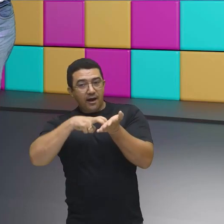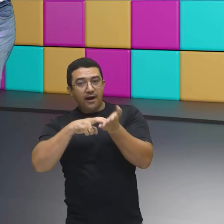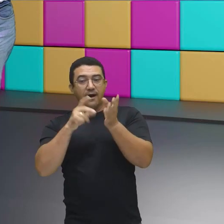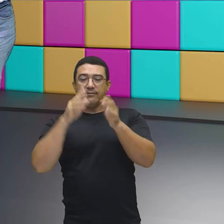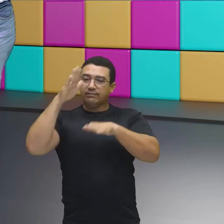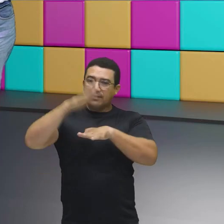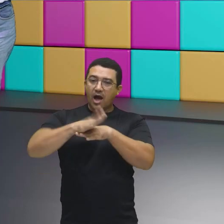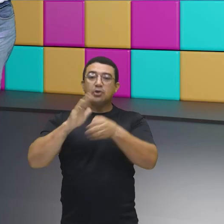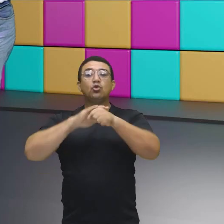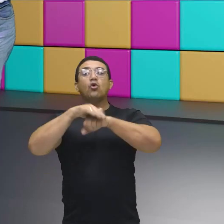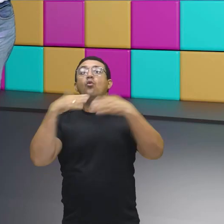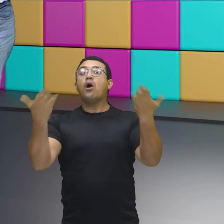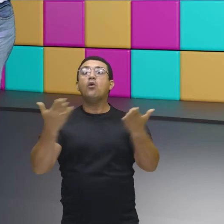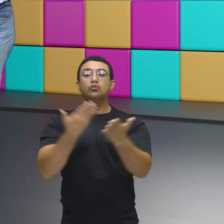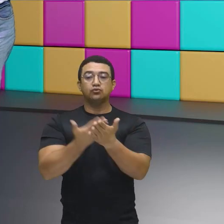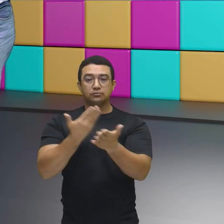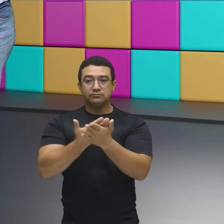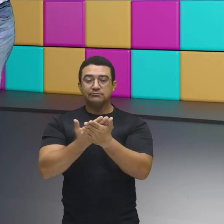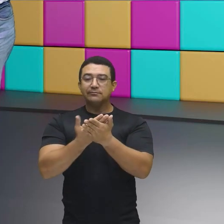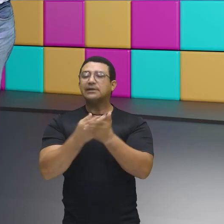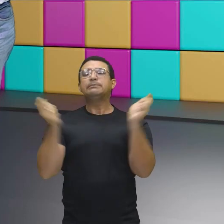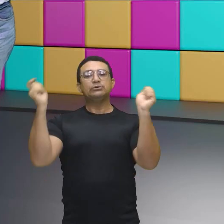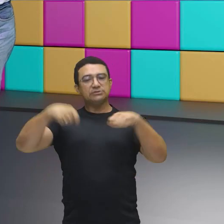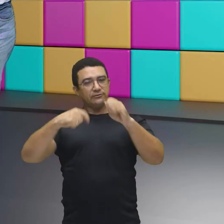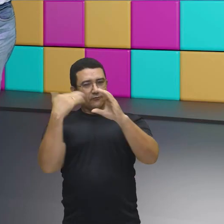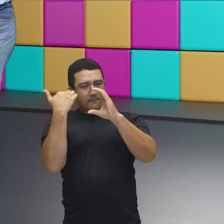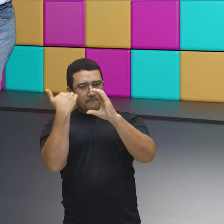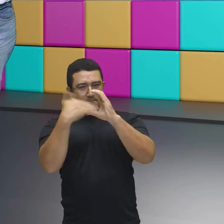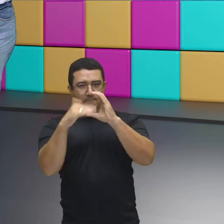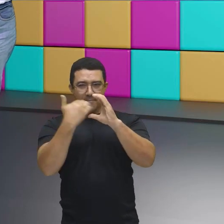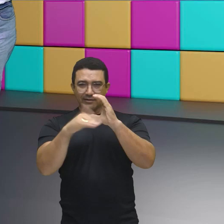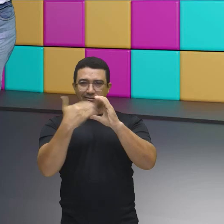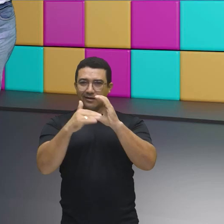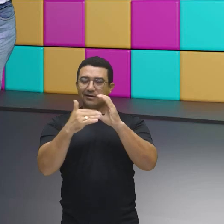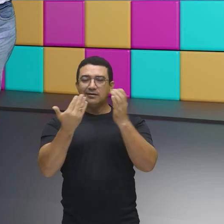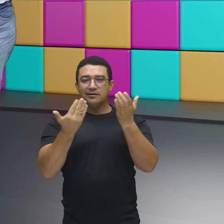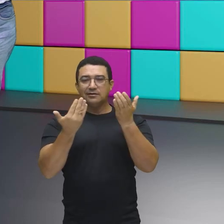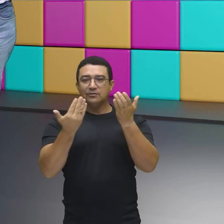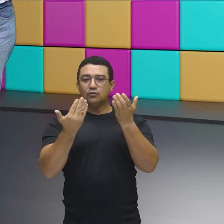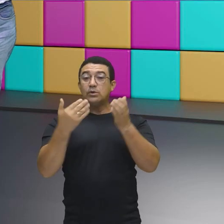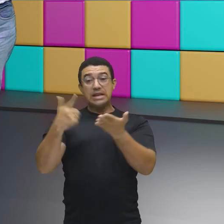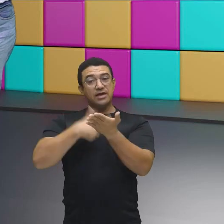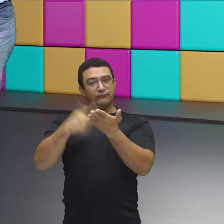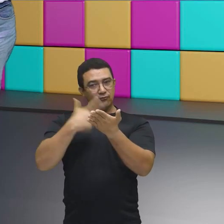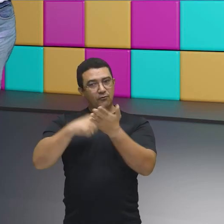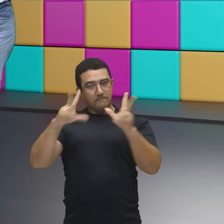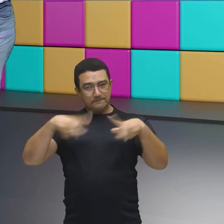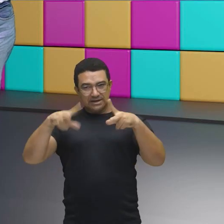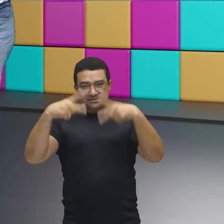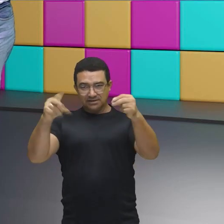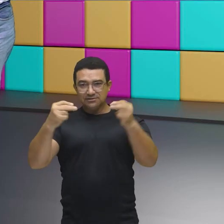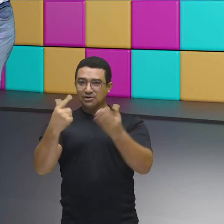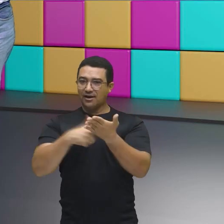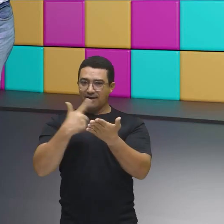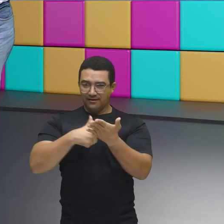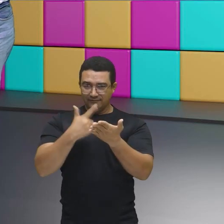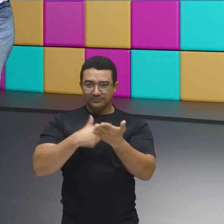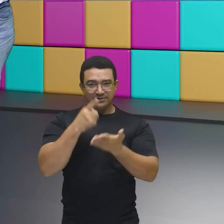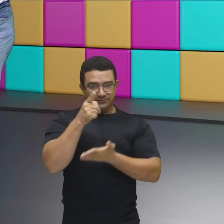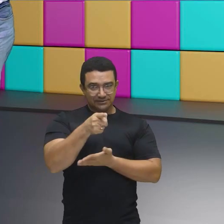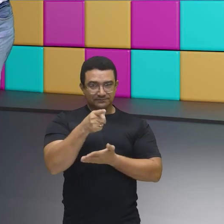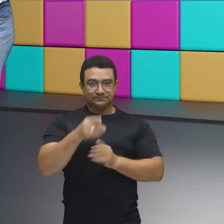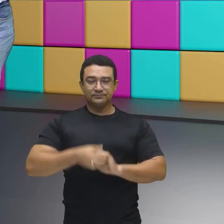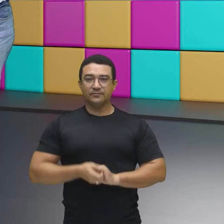que a gente possa mandar, né, um mimo para você, viu, Joel? E a Josefa